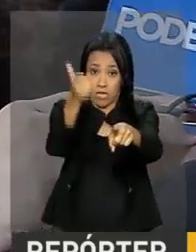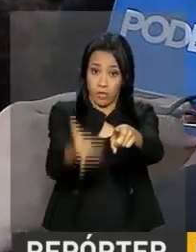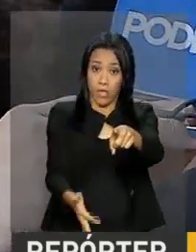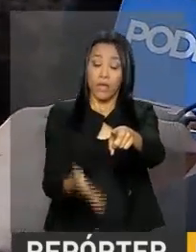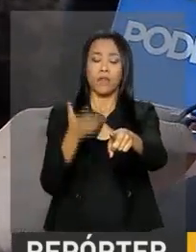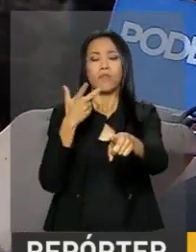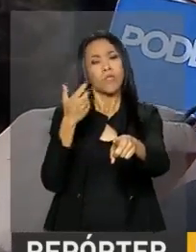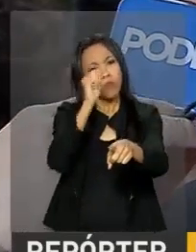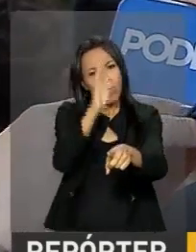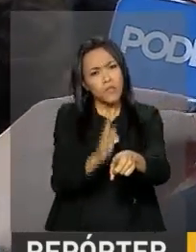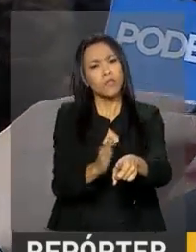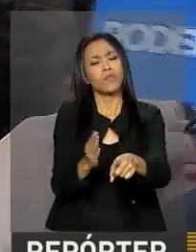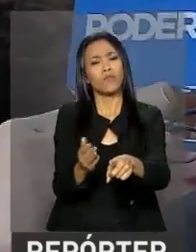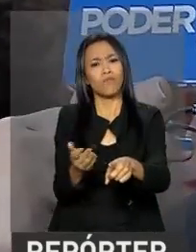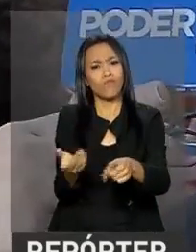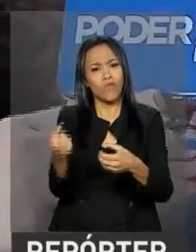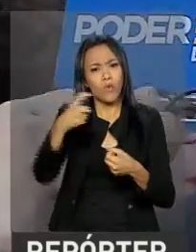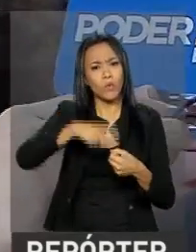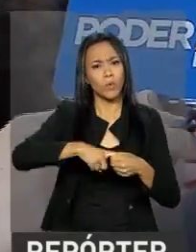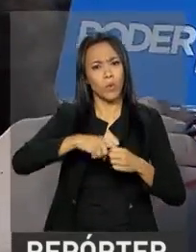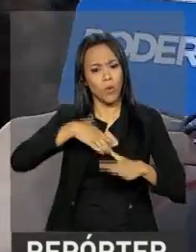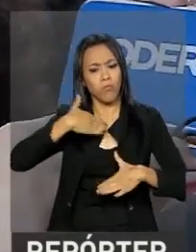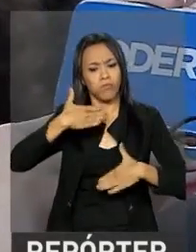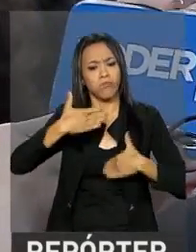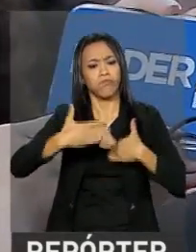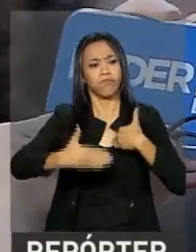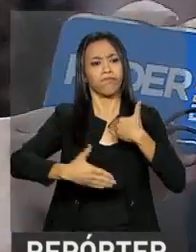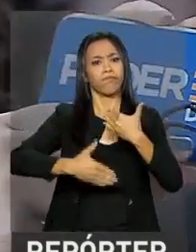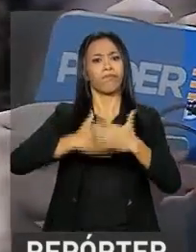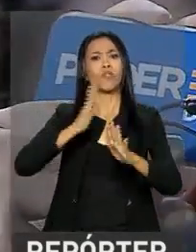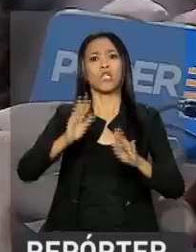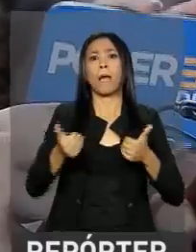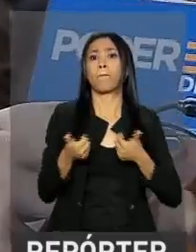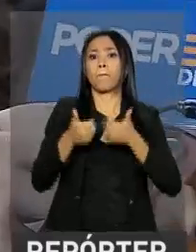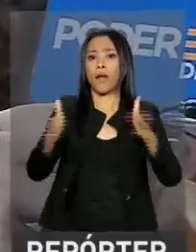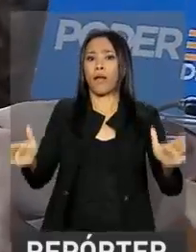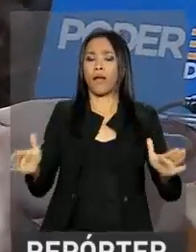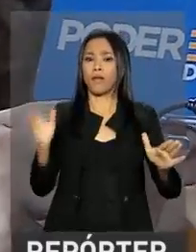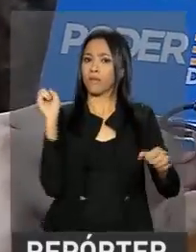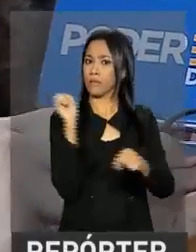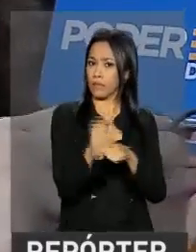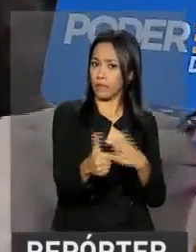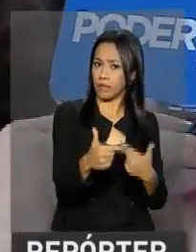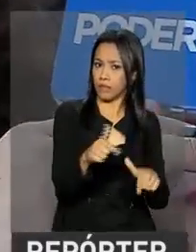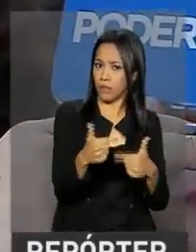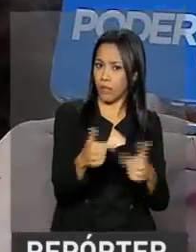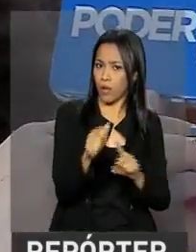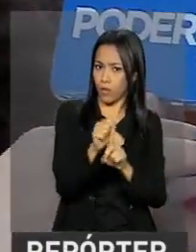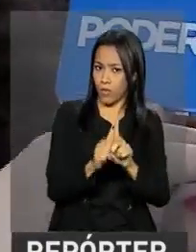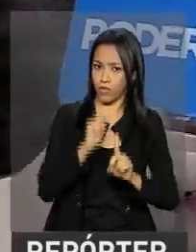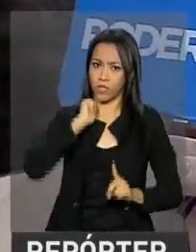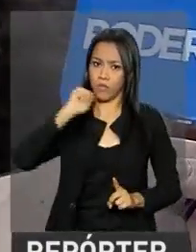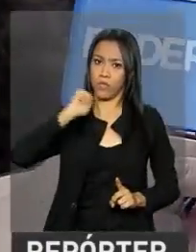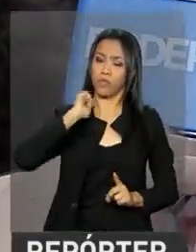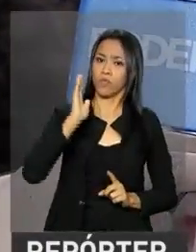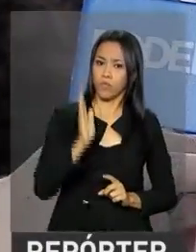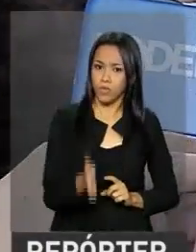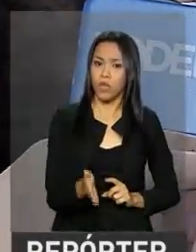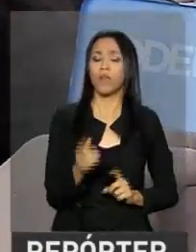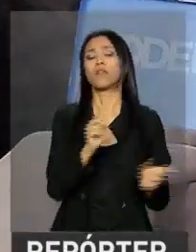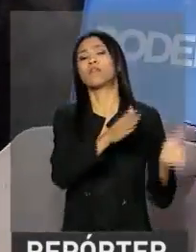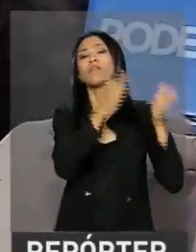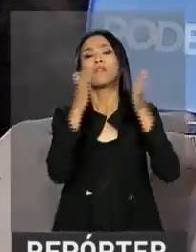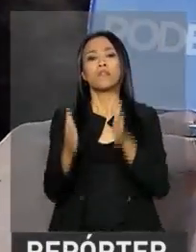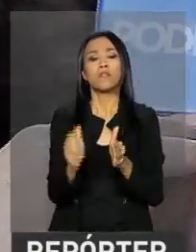de crescimento e já criou empregos no mês de abril, quer dizer, já depois, no início